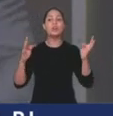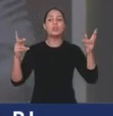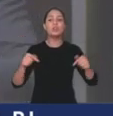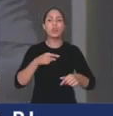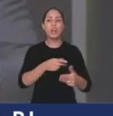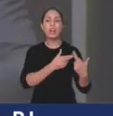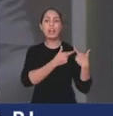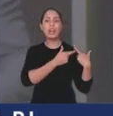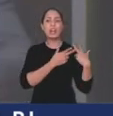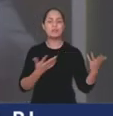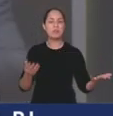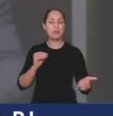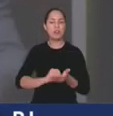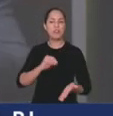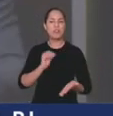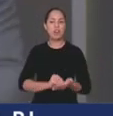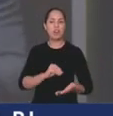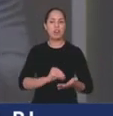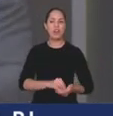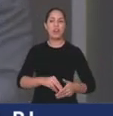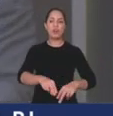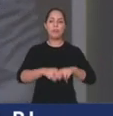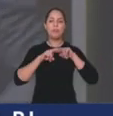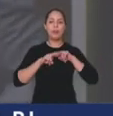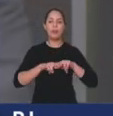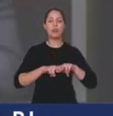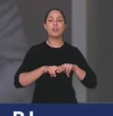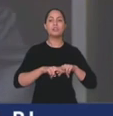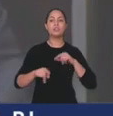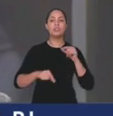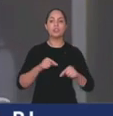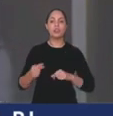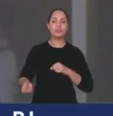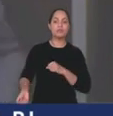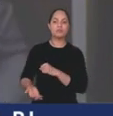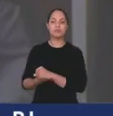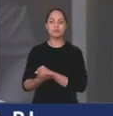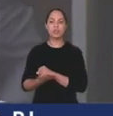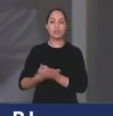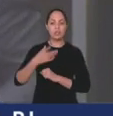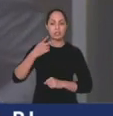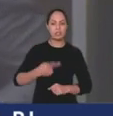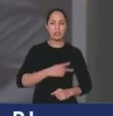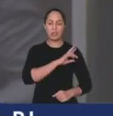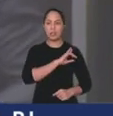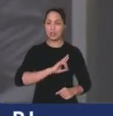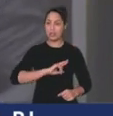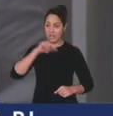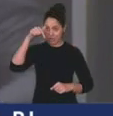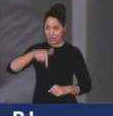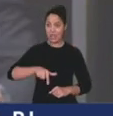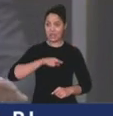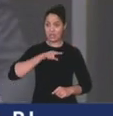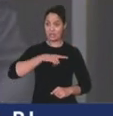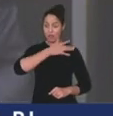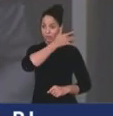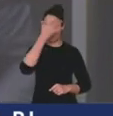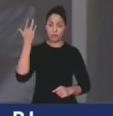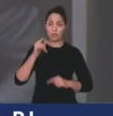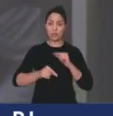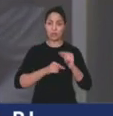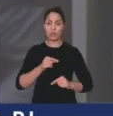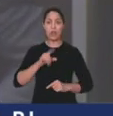por conta do sabotador geral da República. Nós já tivemos aqui na Câmara um sabotador geral da República, o senhor Rodrigo